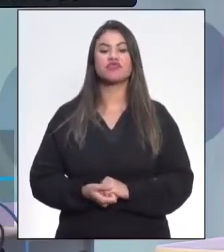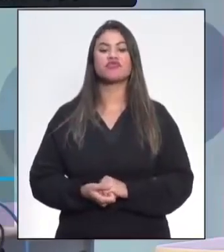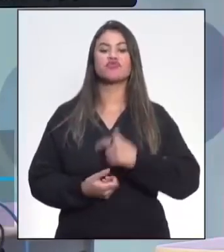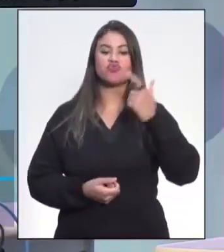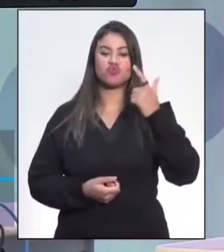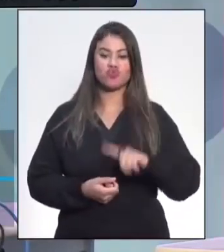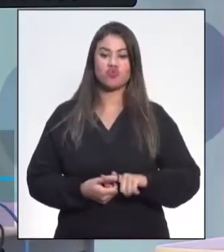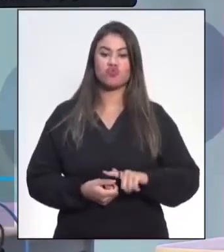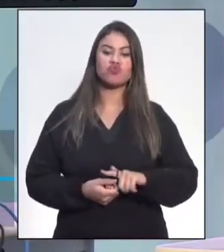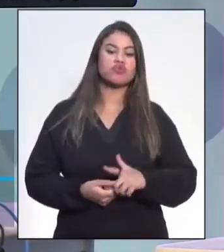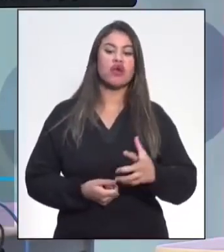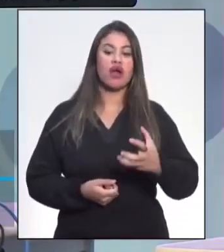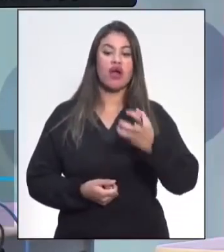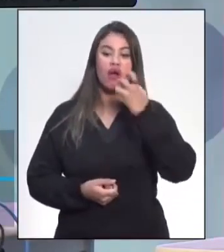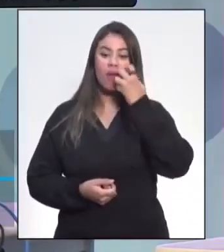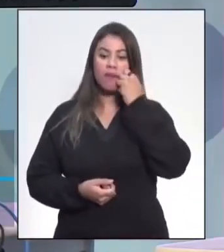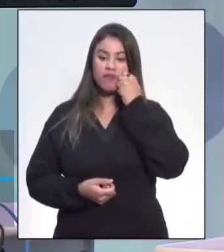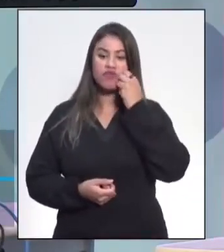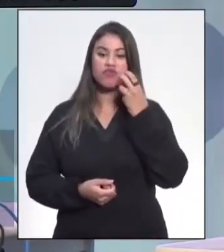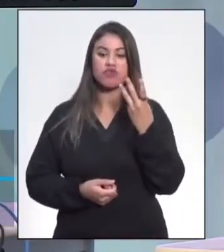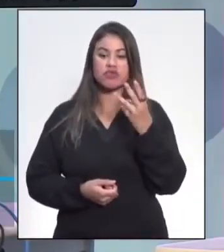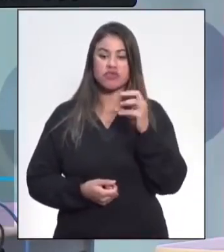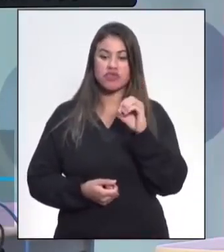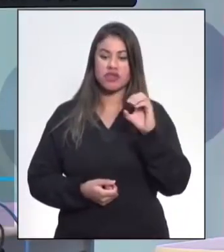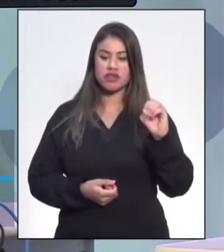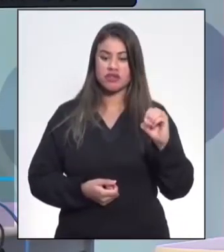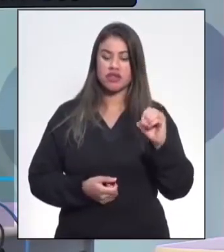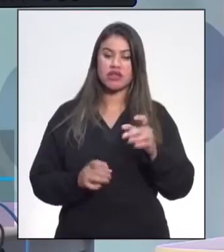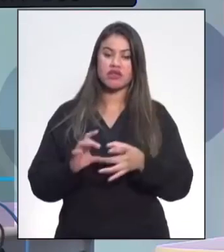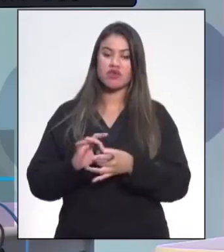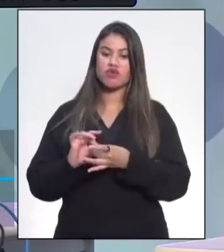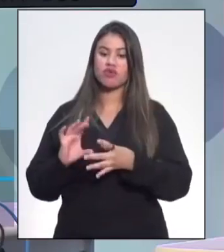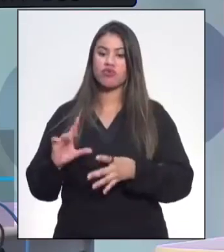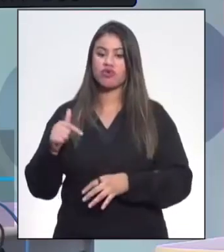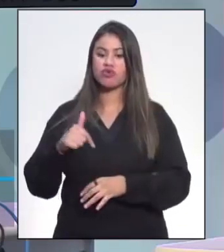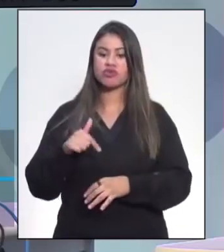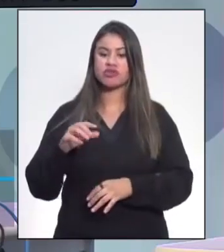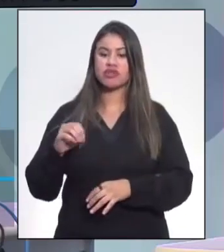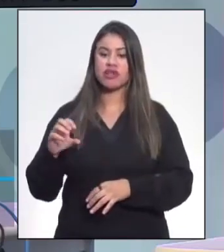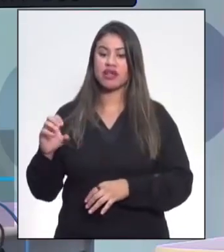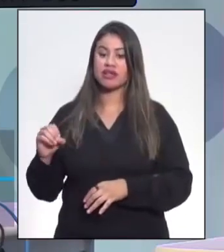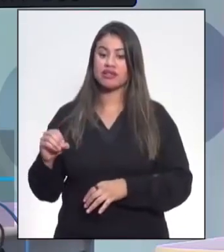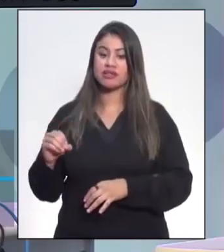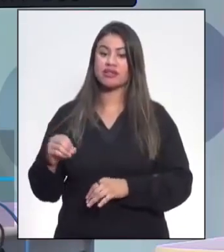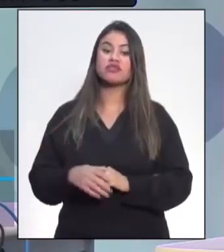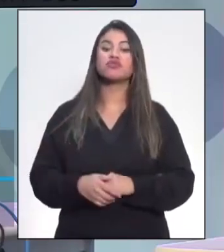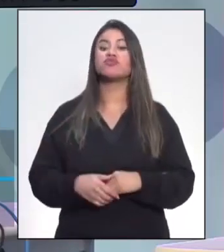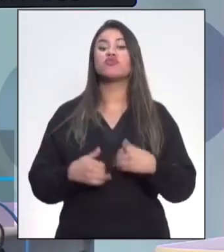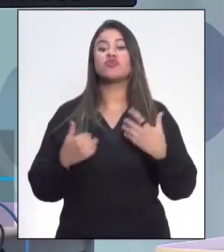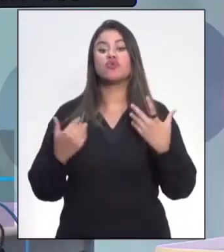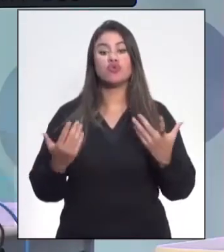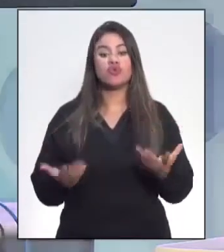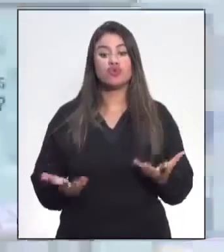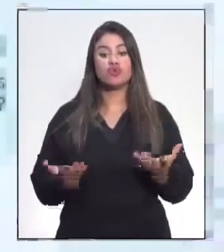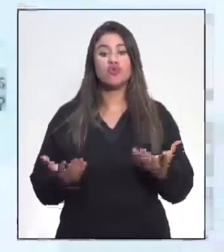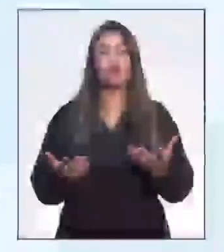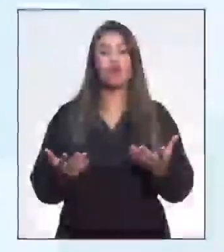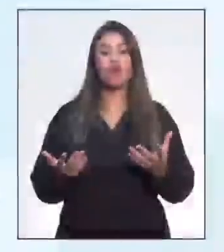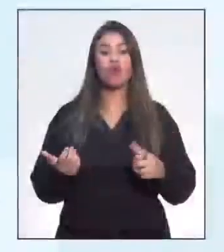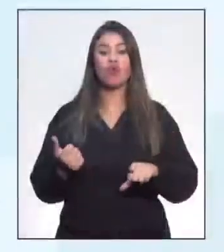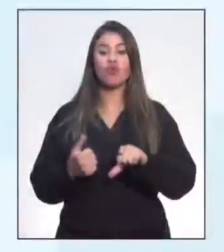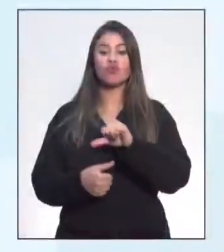Lembrando, absorveu 300, liberou 700, a reação global aconteceu o quê?